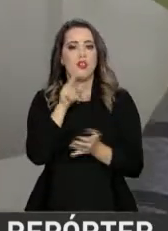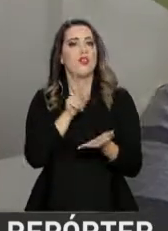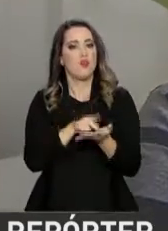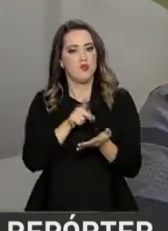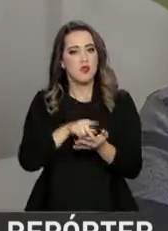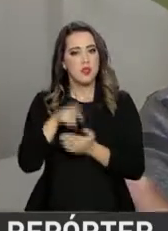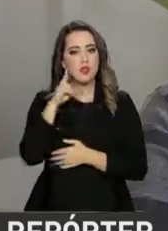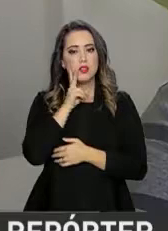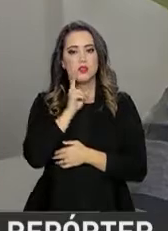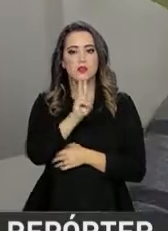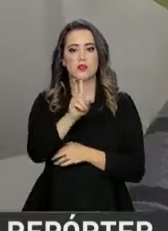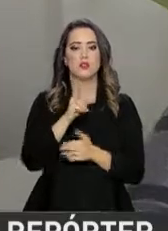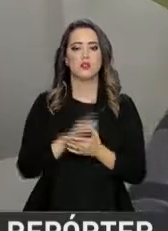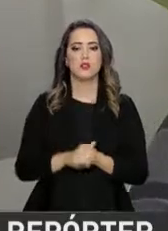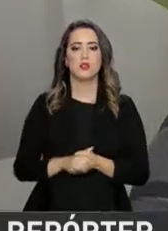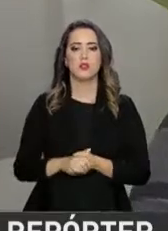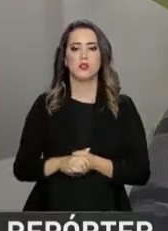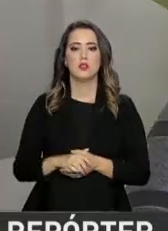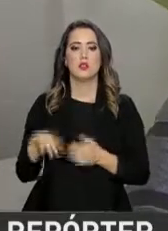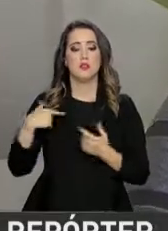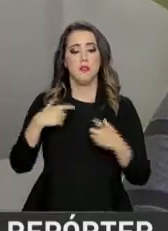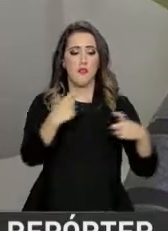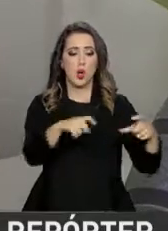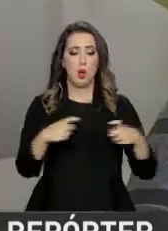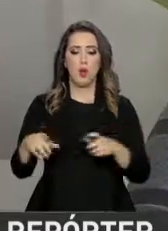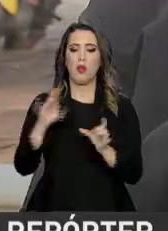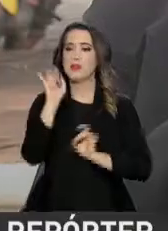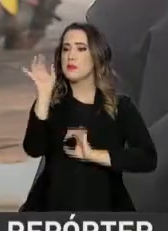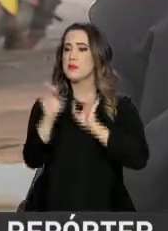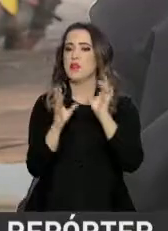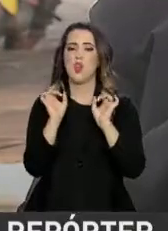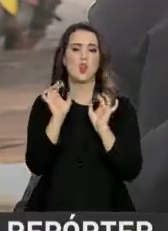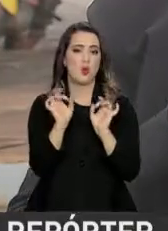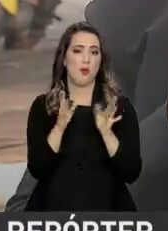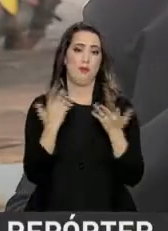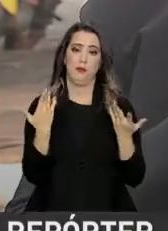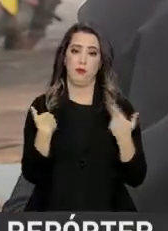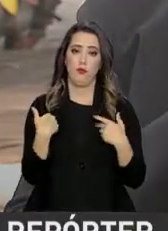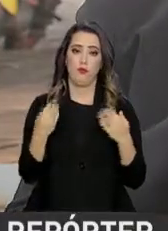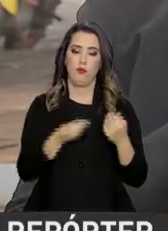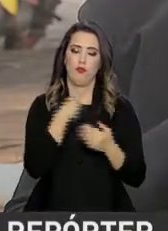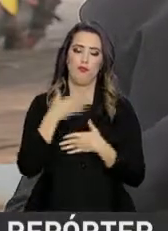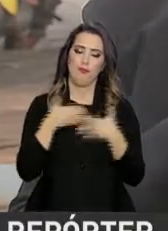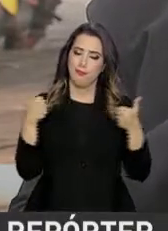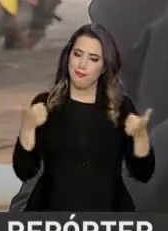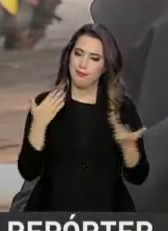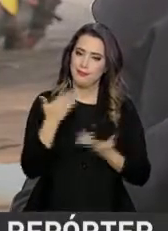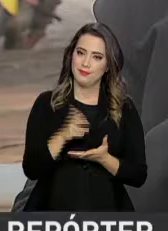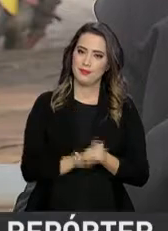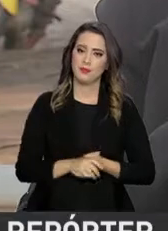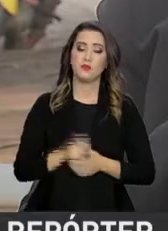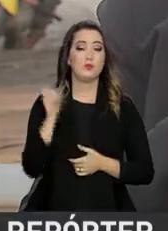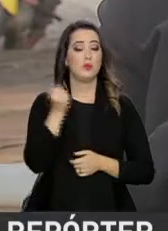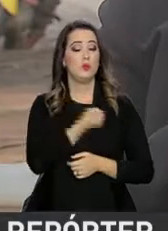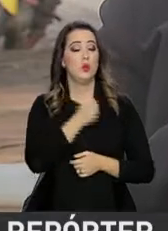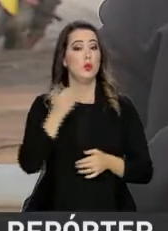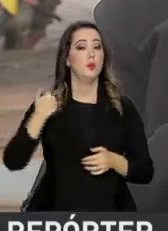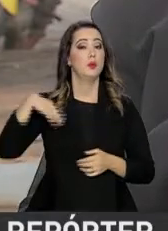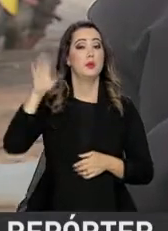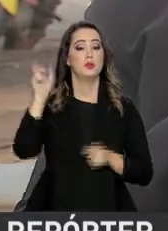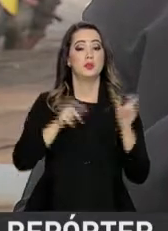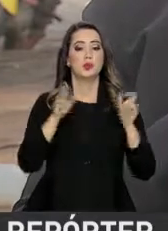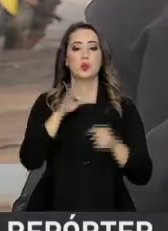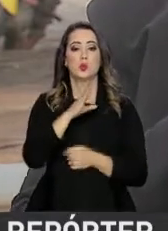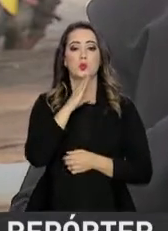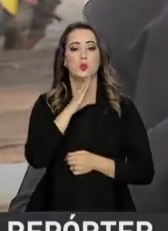eles é o arco do triunfo e pronto e para que um número maior de pessoas têm a oportunidade de conhecer